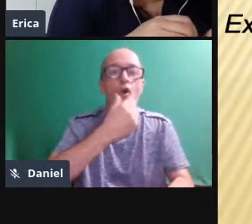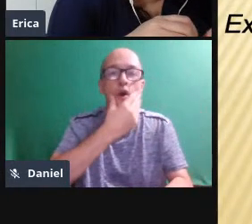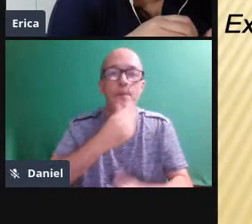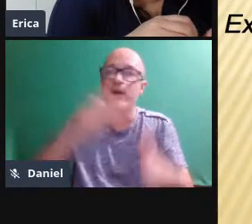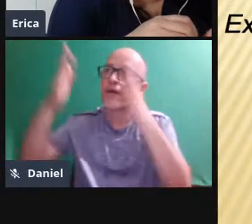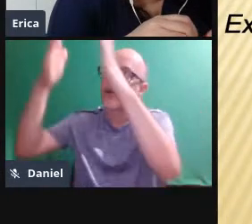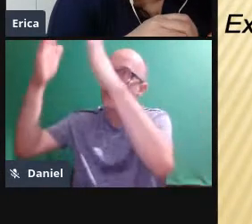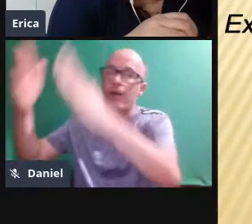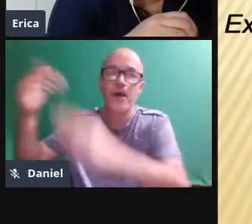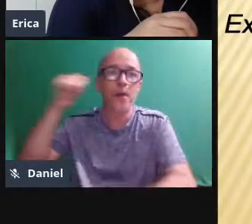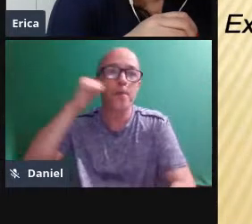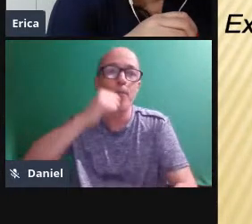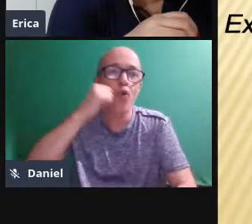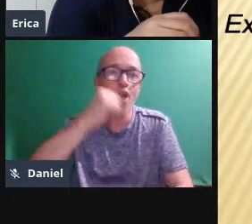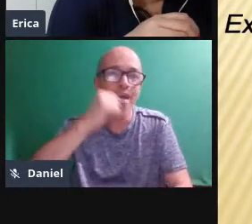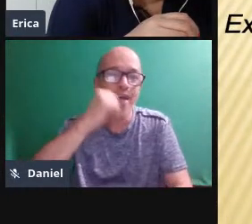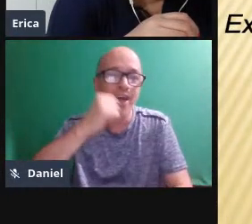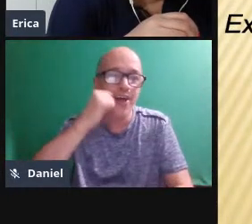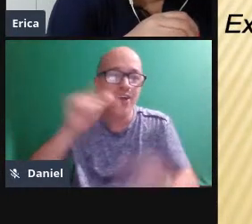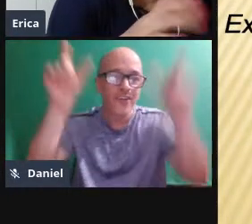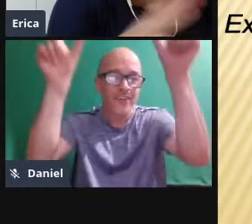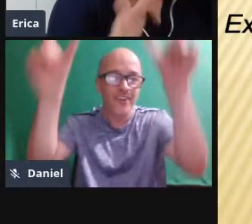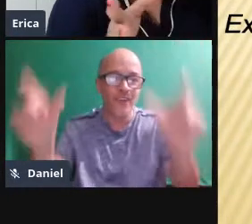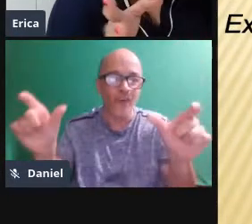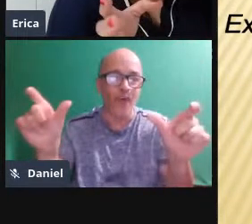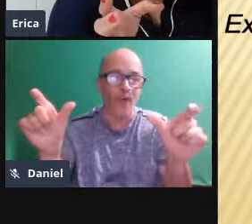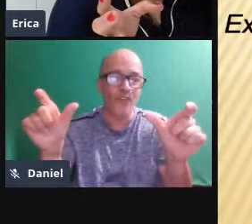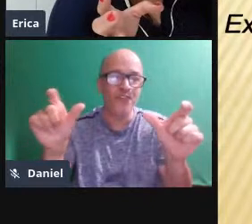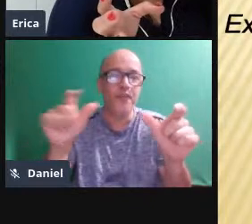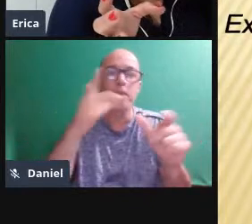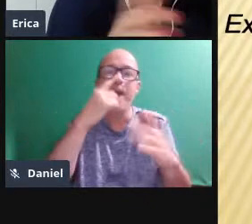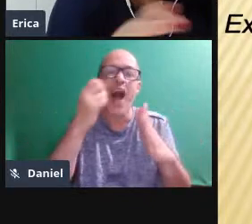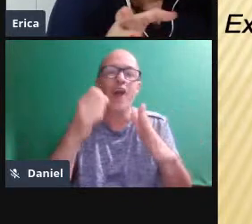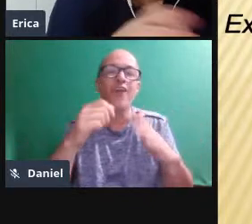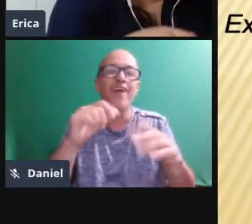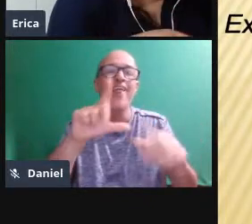desenho, tinha um homem e uma mulher.